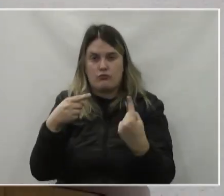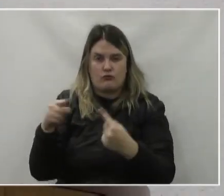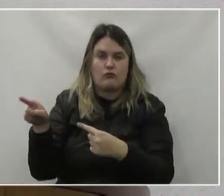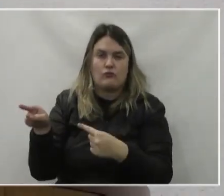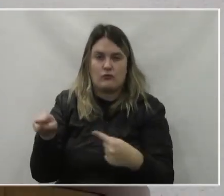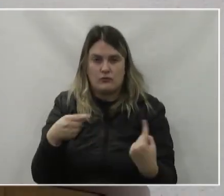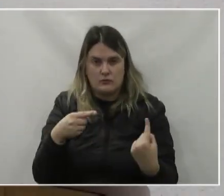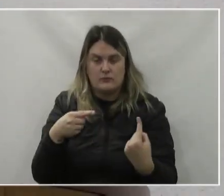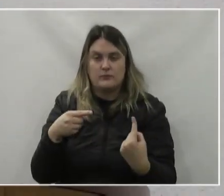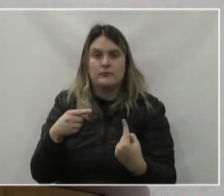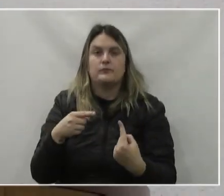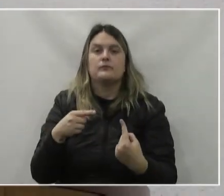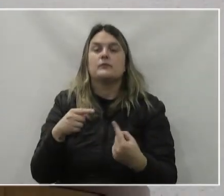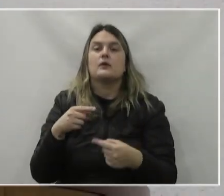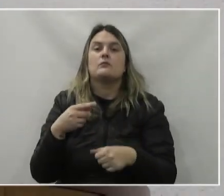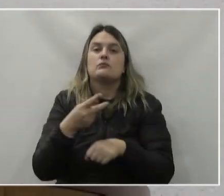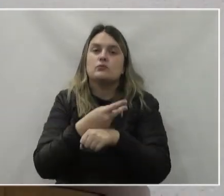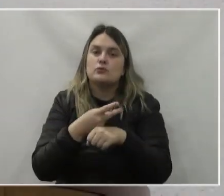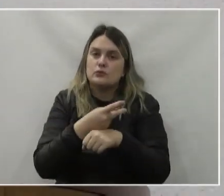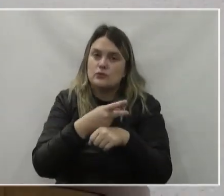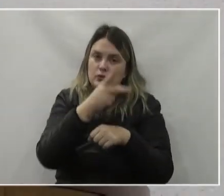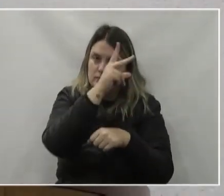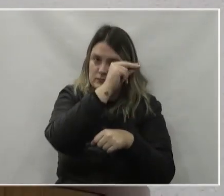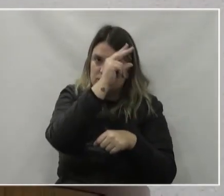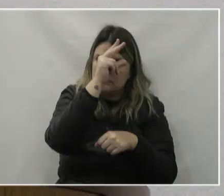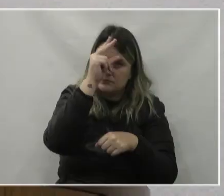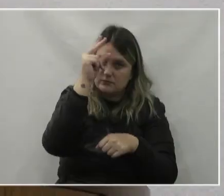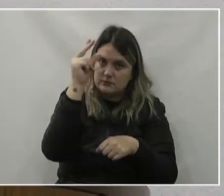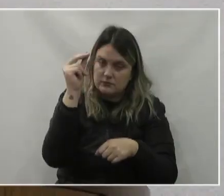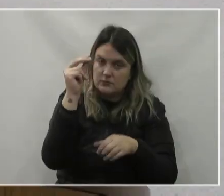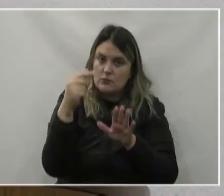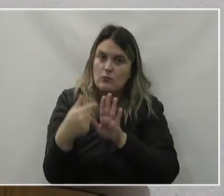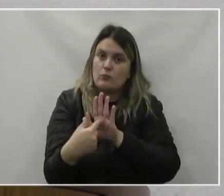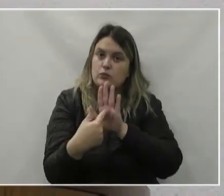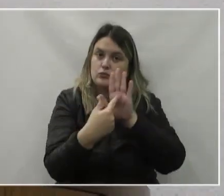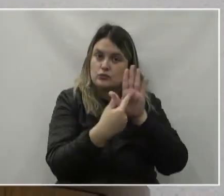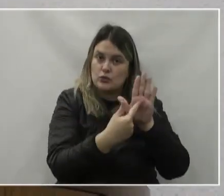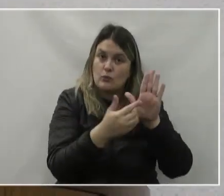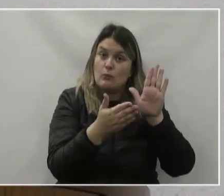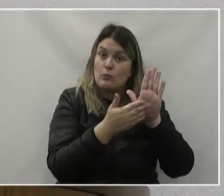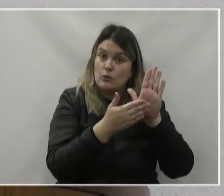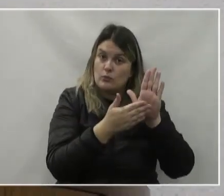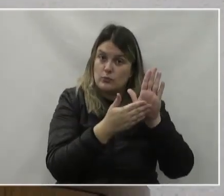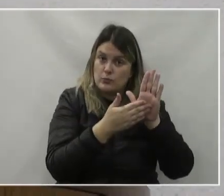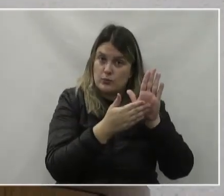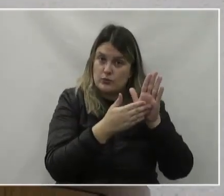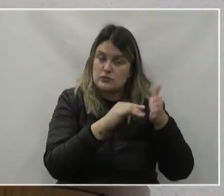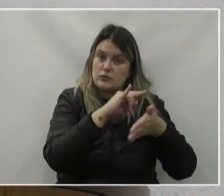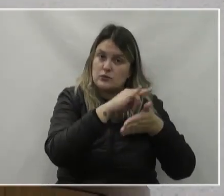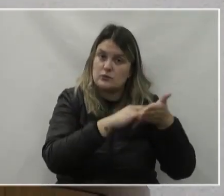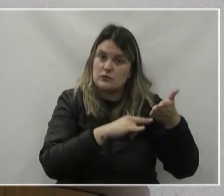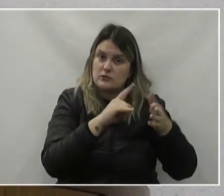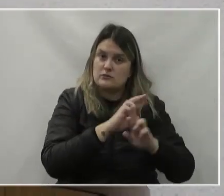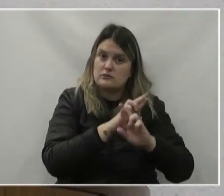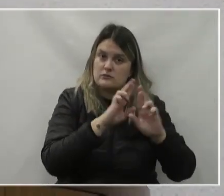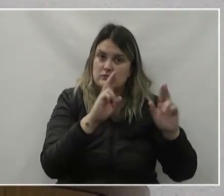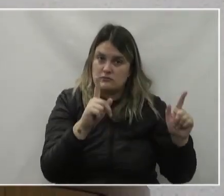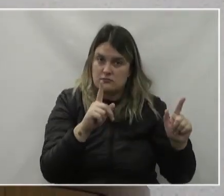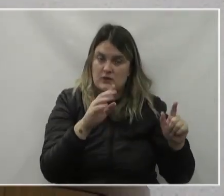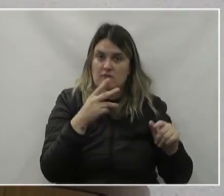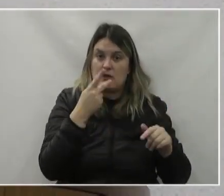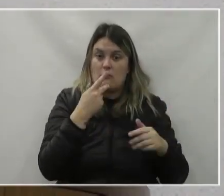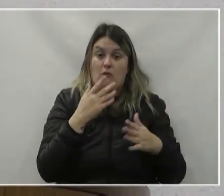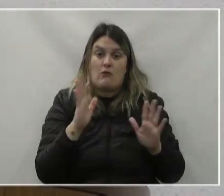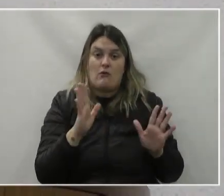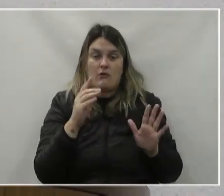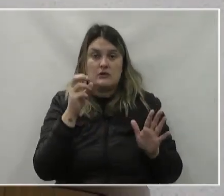uma provocação disso, ela procurou a municipalidade para apresentar, pelo menos se apresentar e ficar à disposição